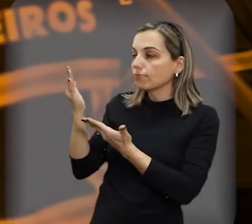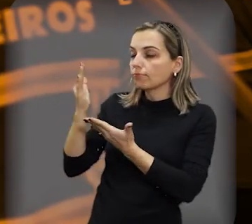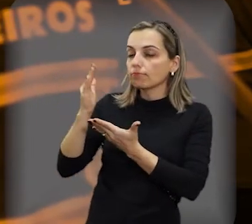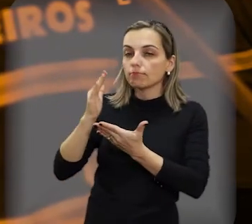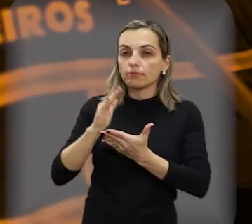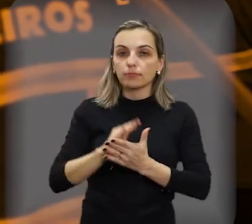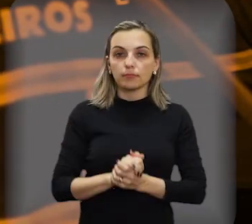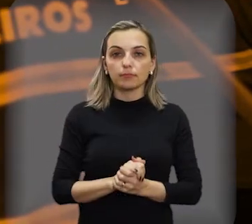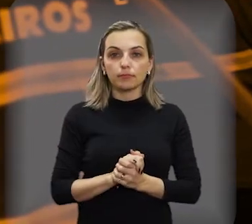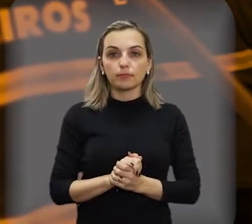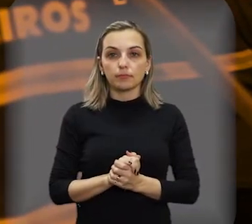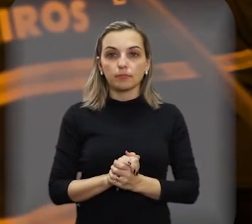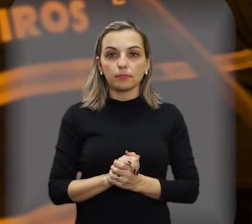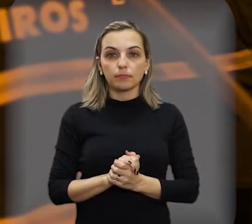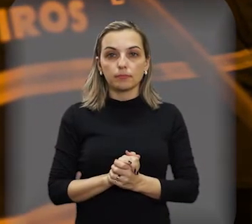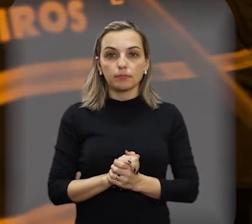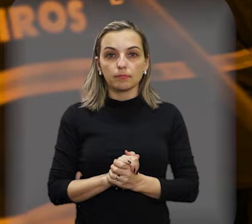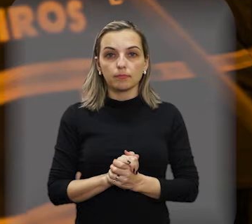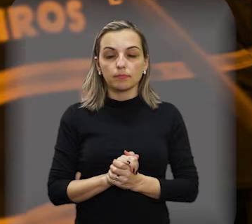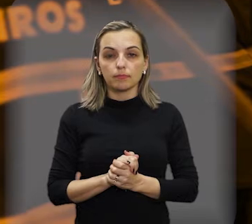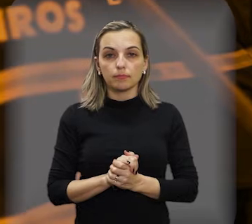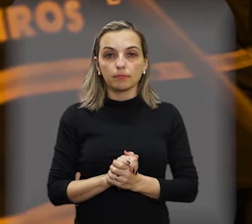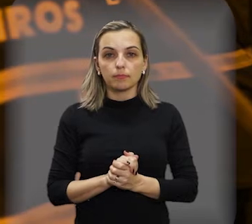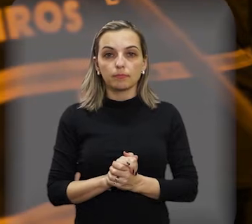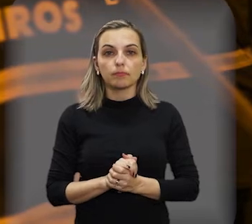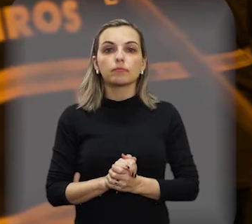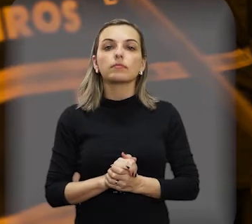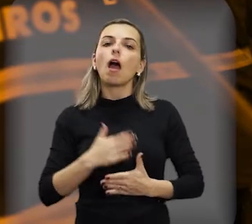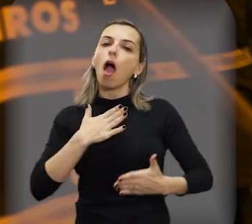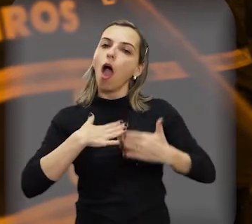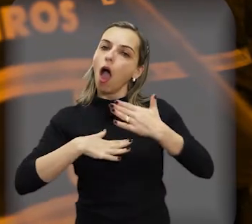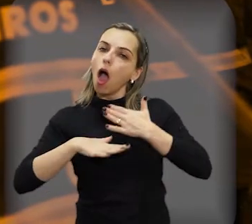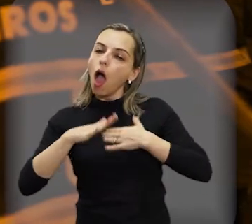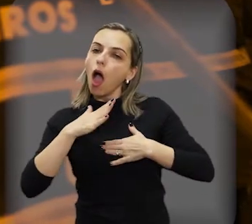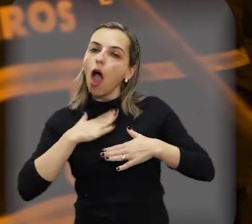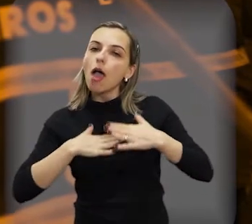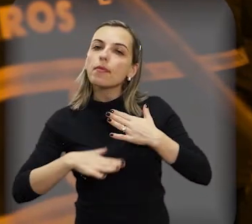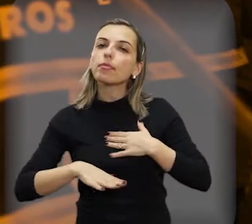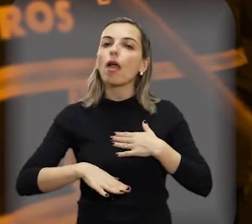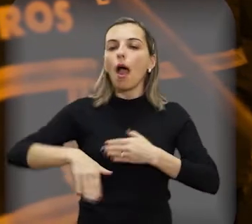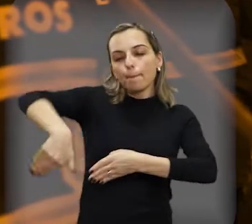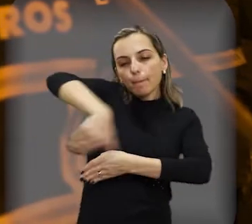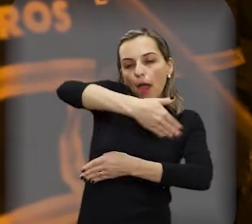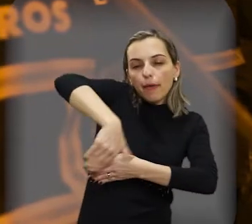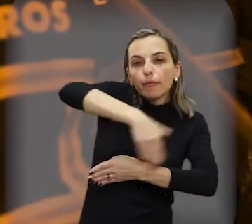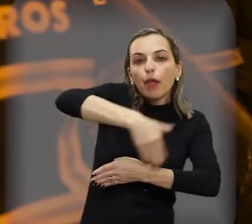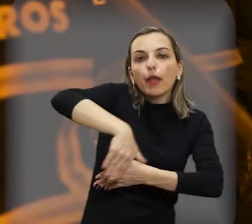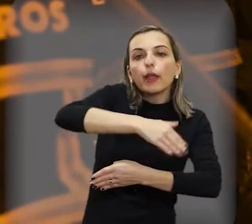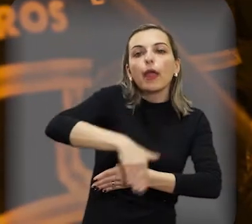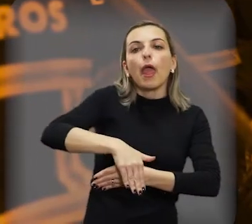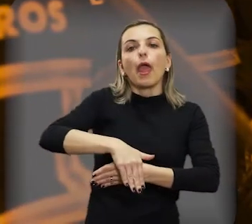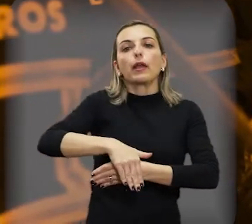número 193. Mantenha a calma, informe o endereço, o que está acontecendo e o